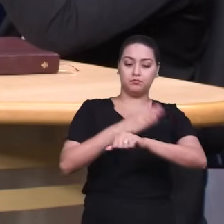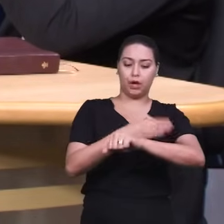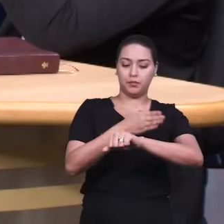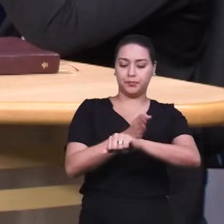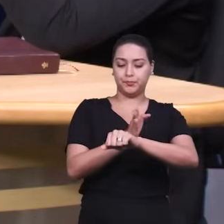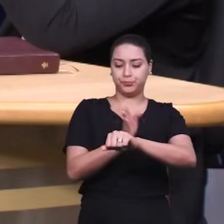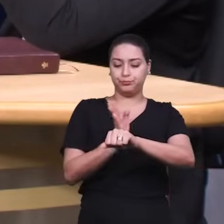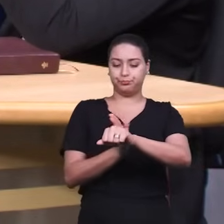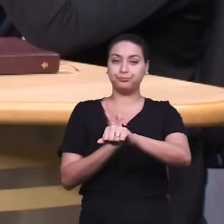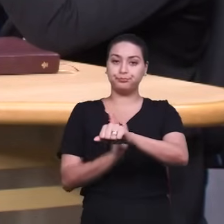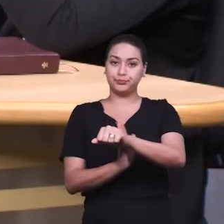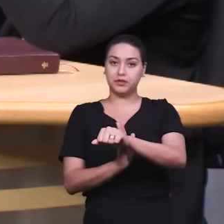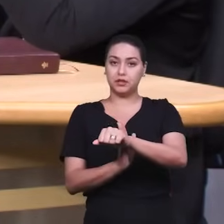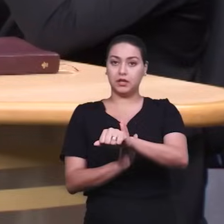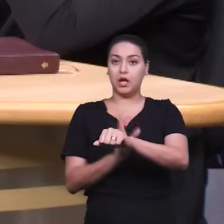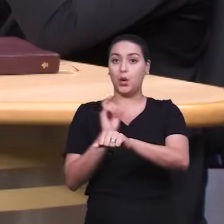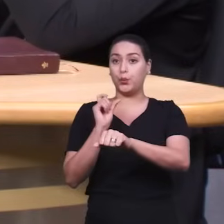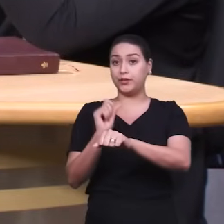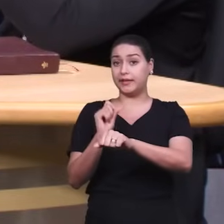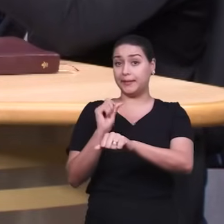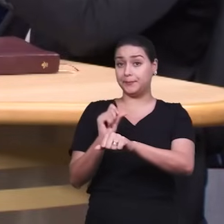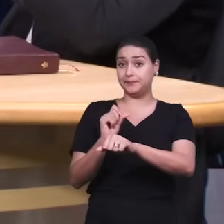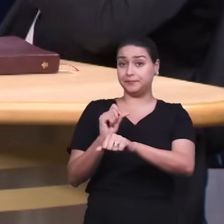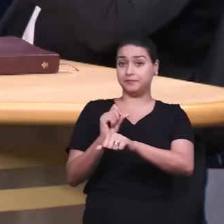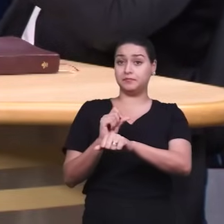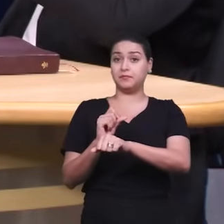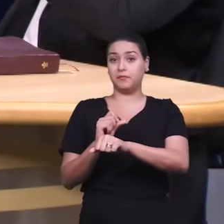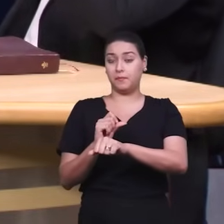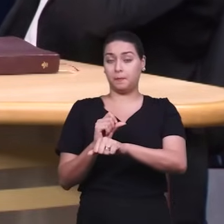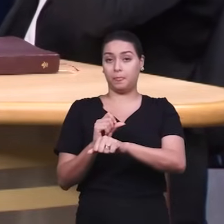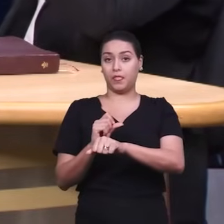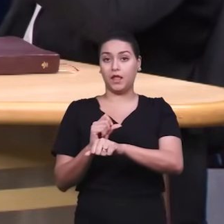nas extremidades dos nossos cromossomos. Né? Então, à medida em que